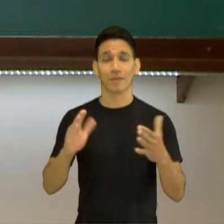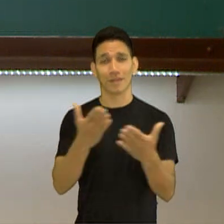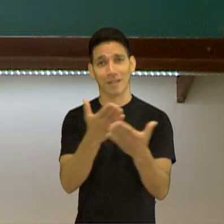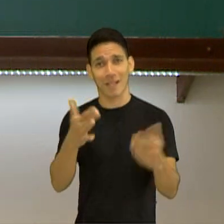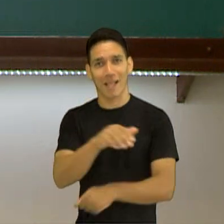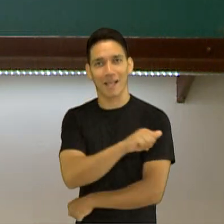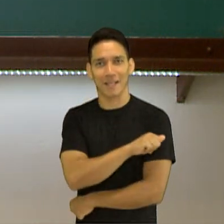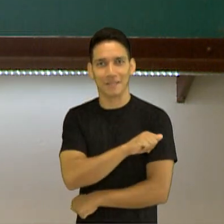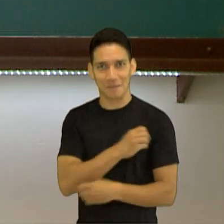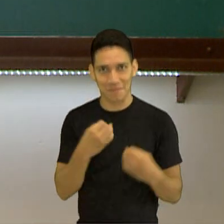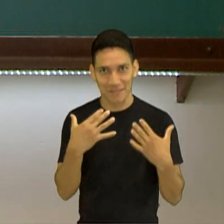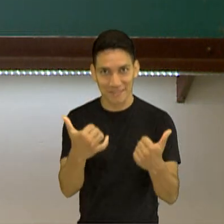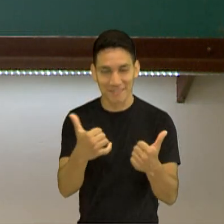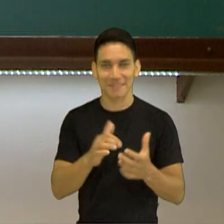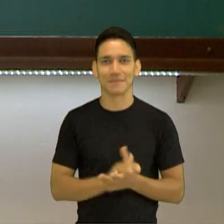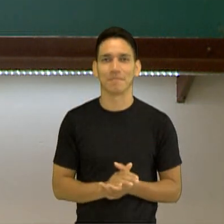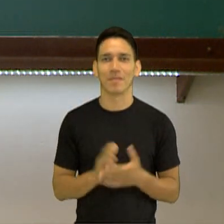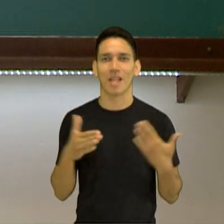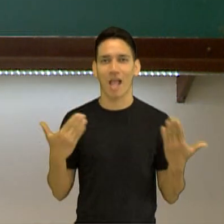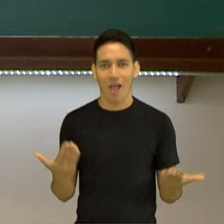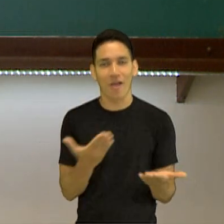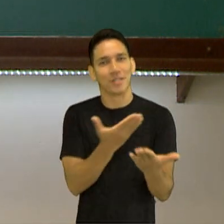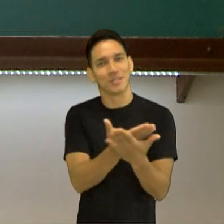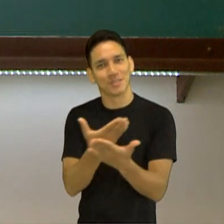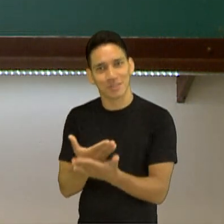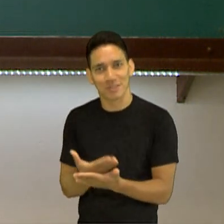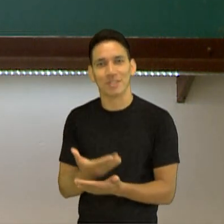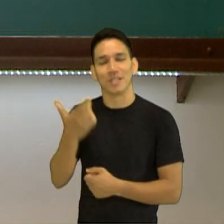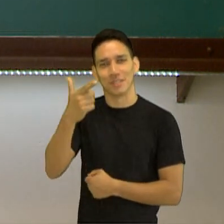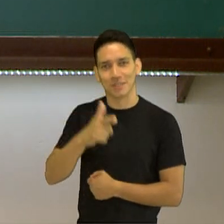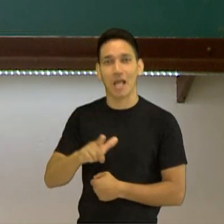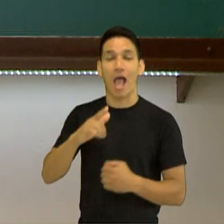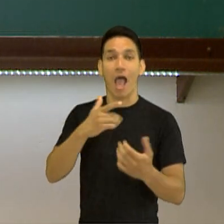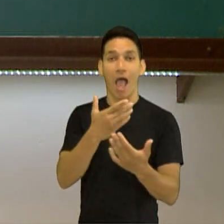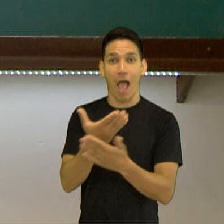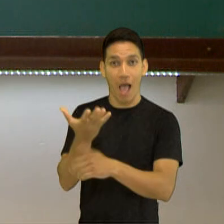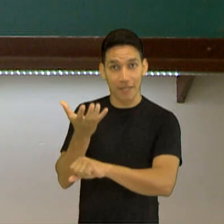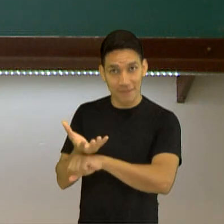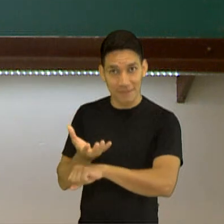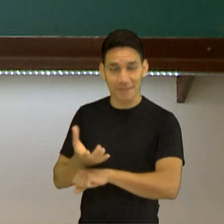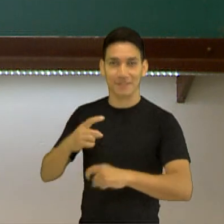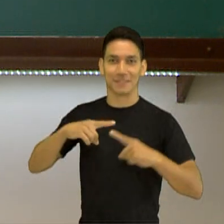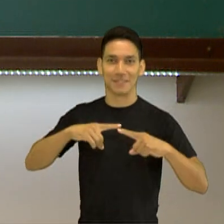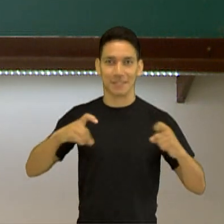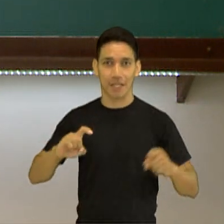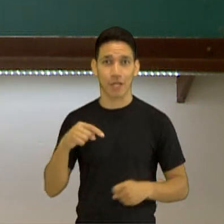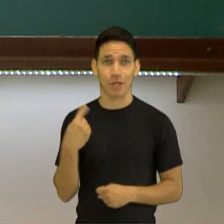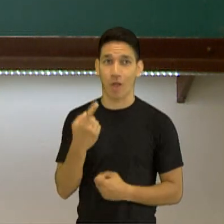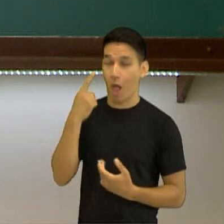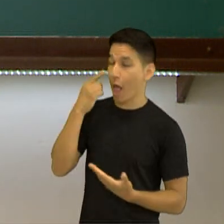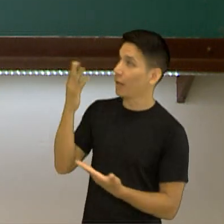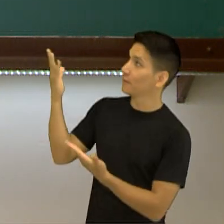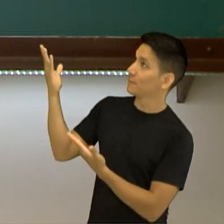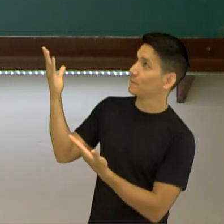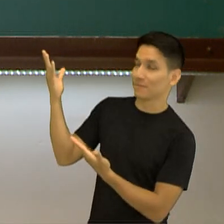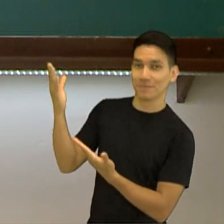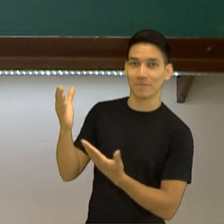Olá, estudantes, tudo bem? Vamos começar mais uma aula de ciências e esta nossa aula é sobre